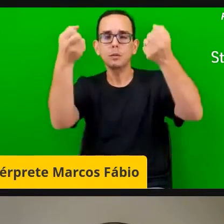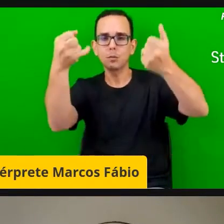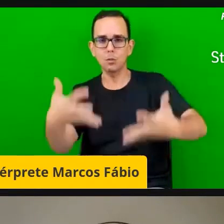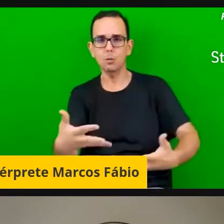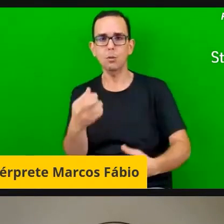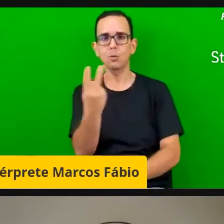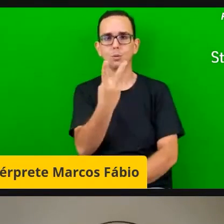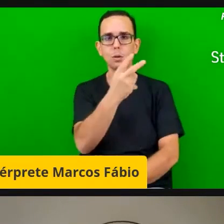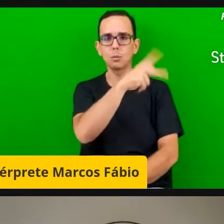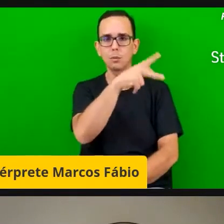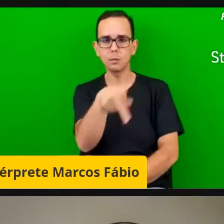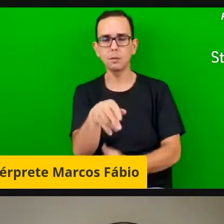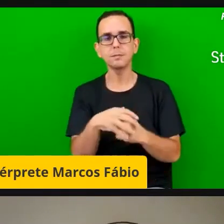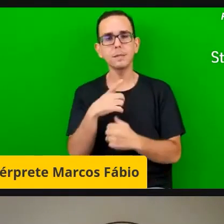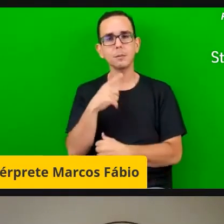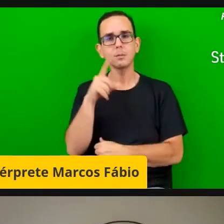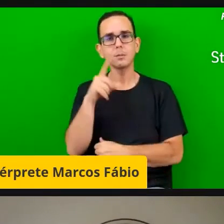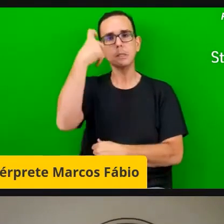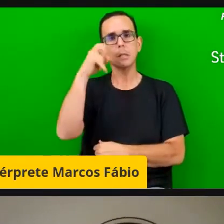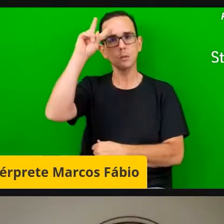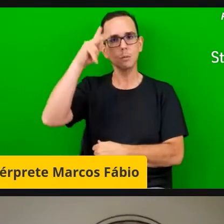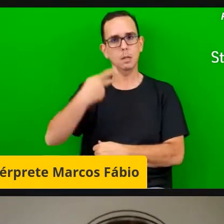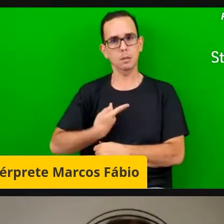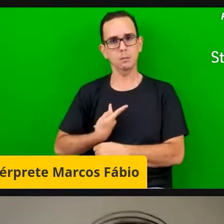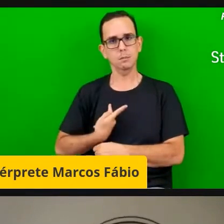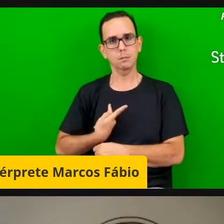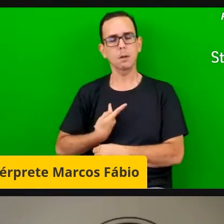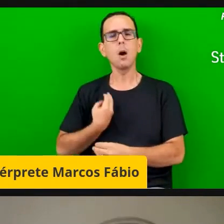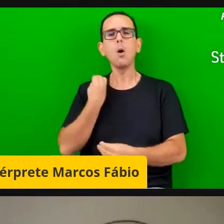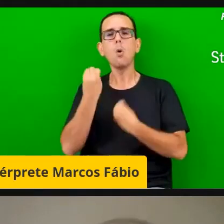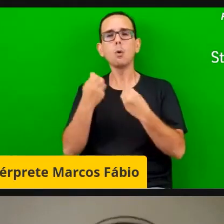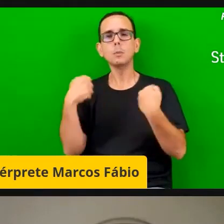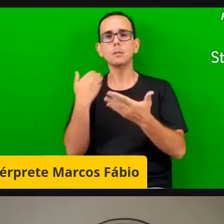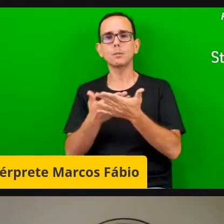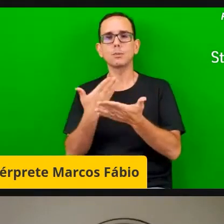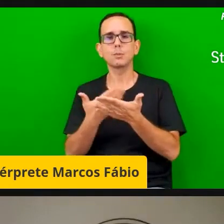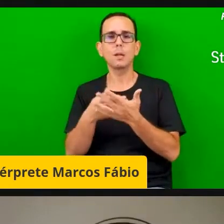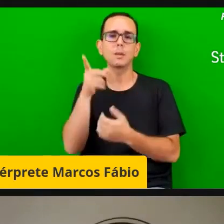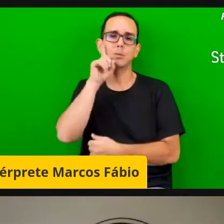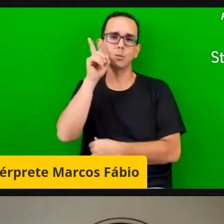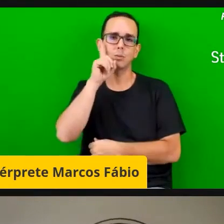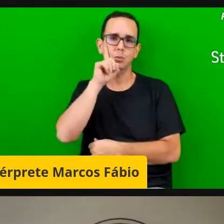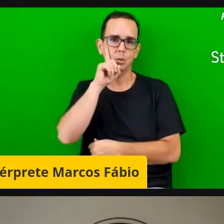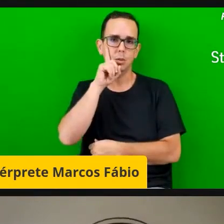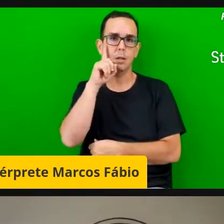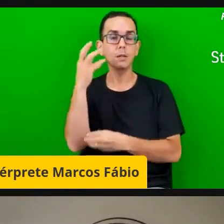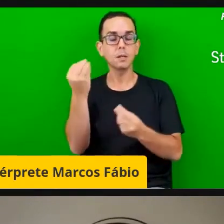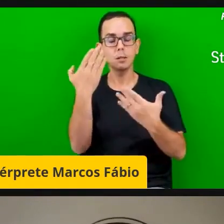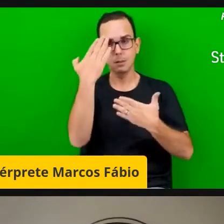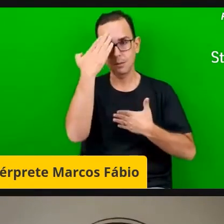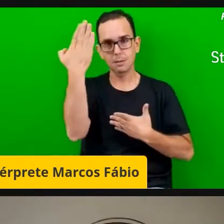teremos um outro ser humano, né? Então, olha quanto que nós temos que estudar diariamente, né? Então, a gente quer agradecer muito, né,